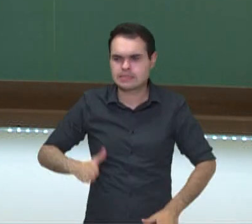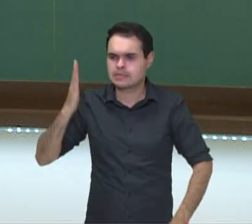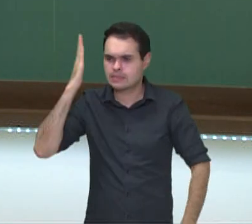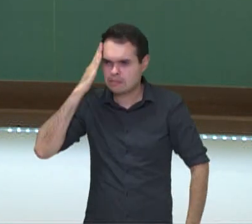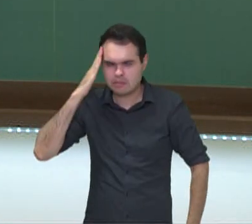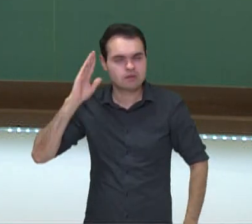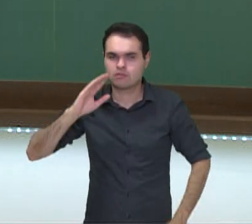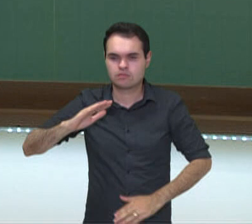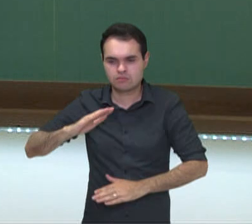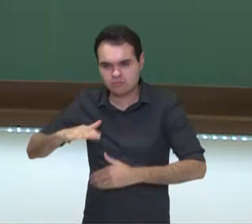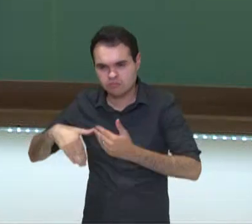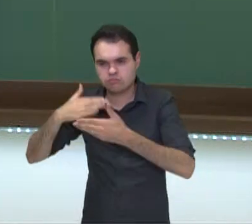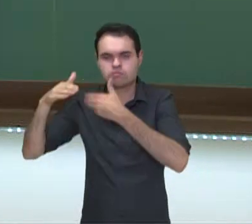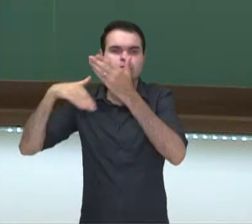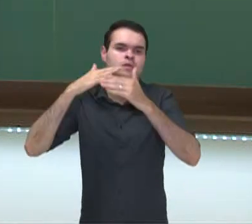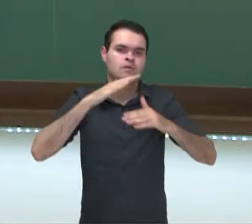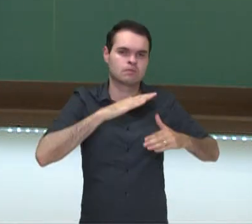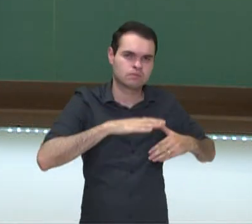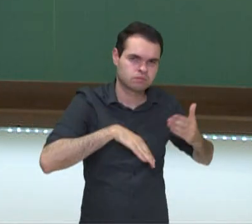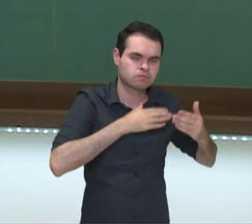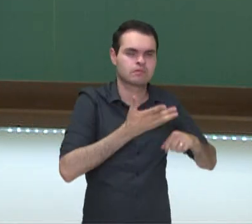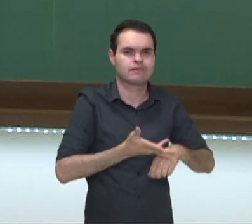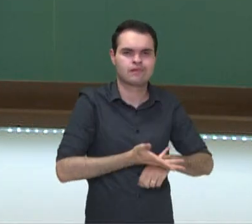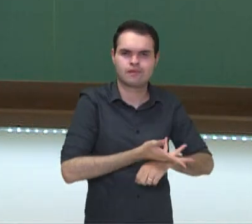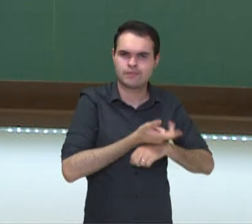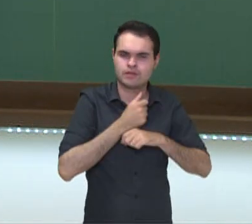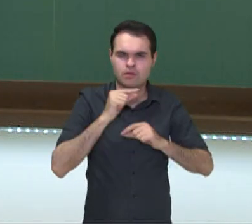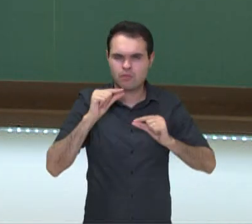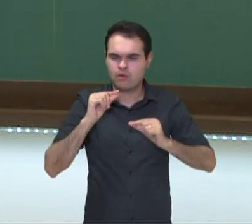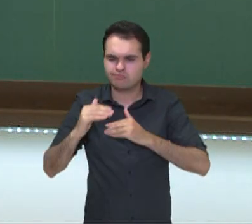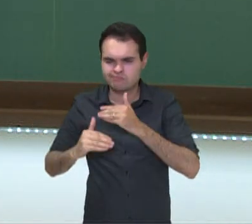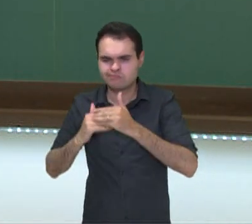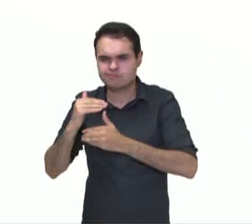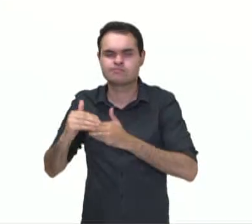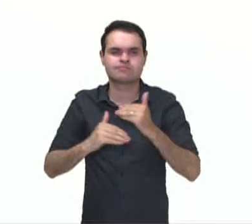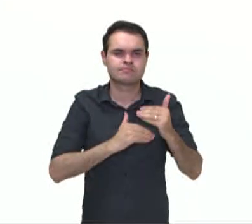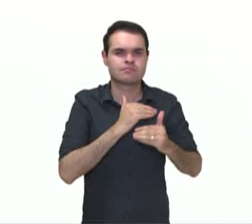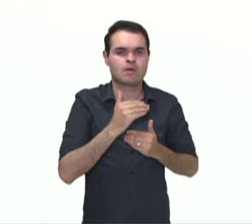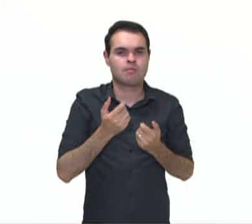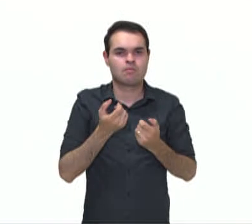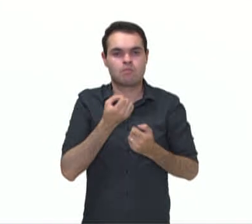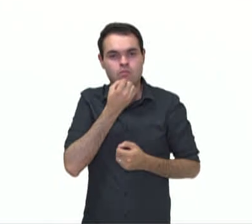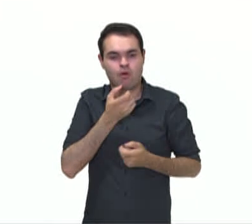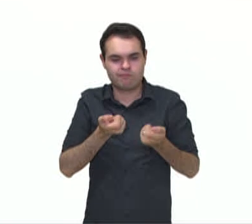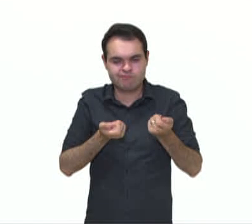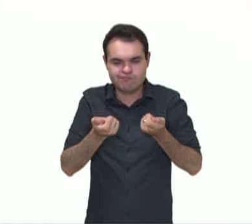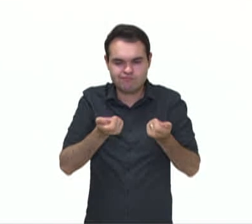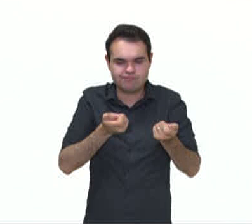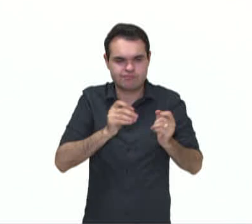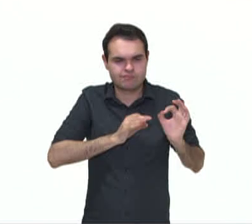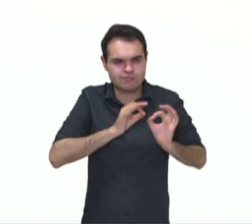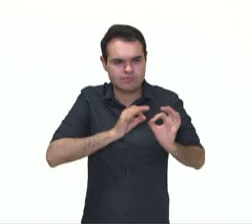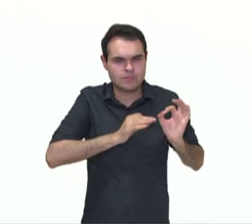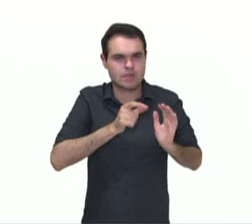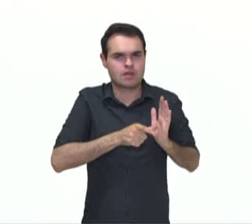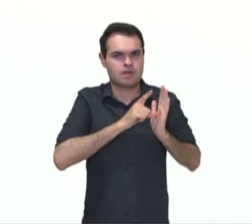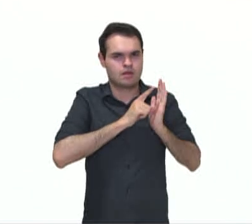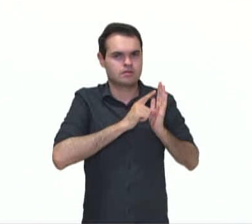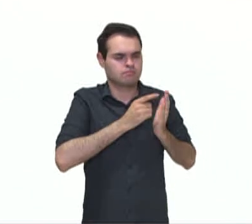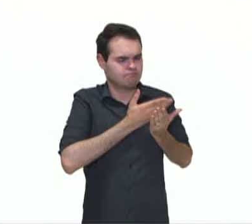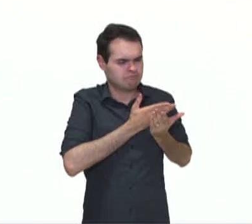vai desenvolvendo essas habilidades aos poucos. A boa preparação, o treino, a